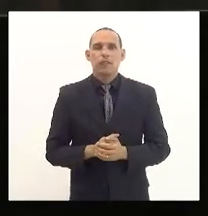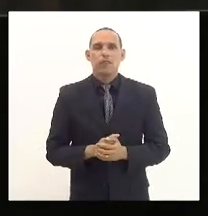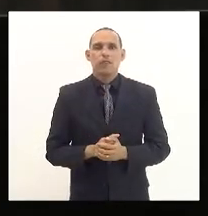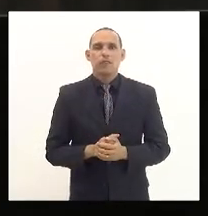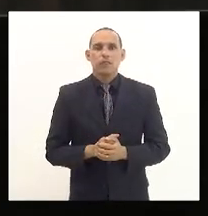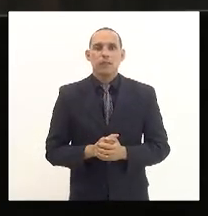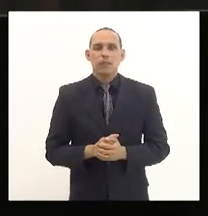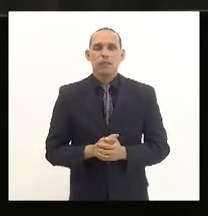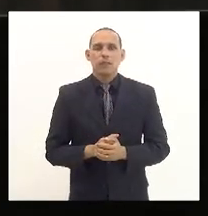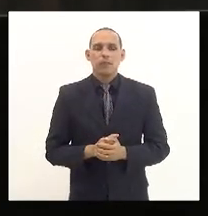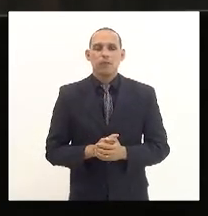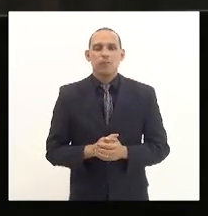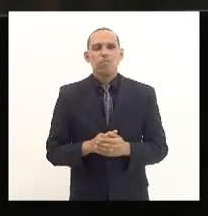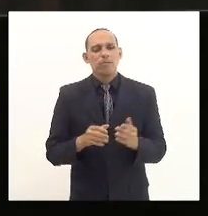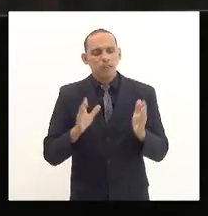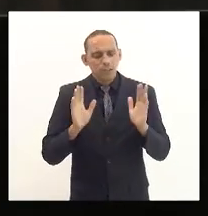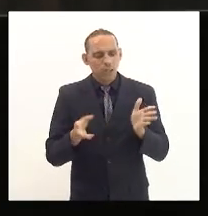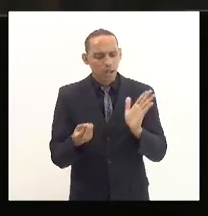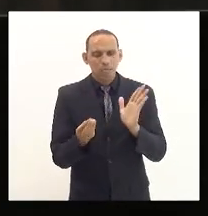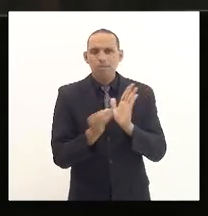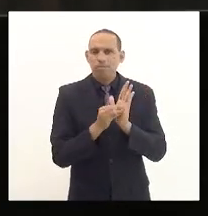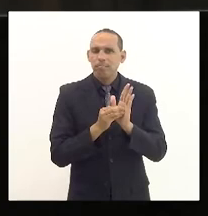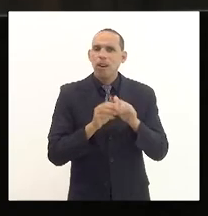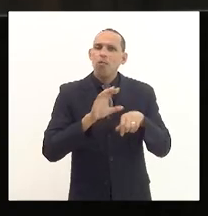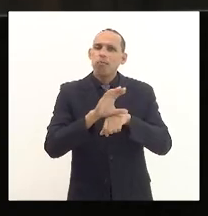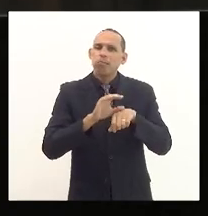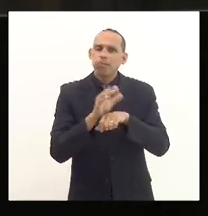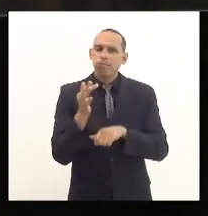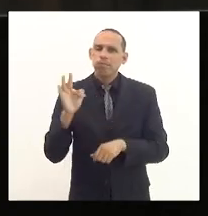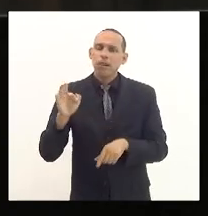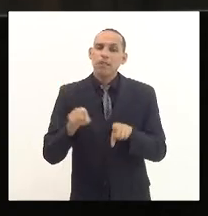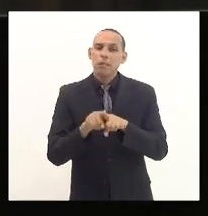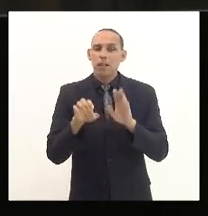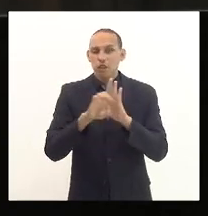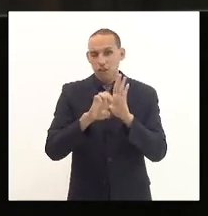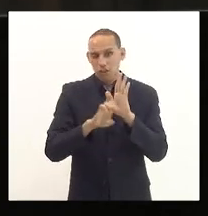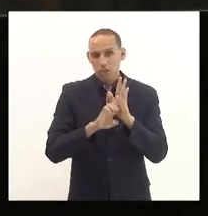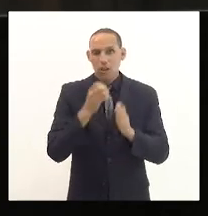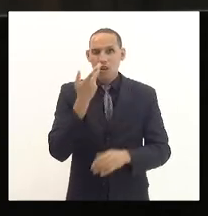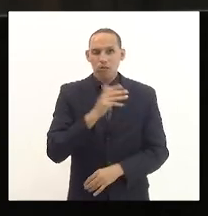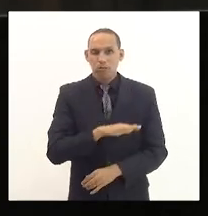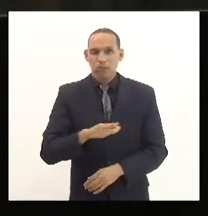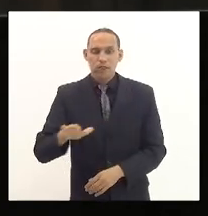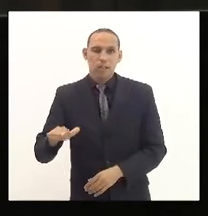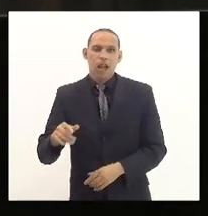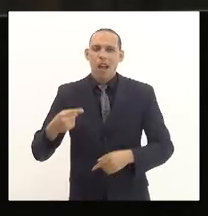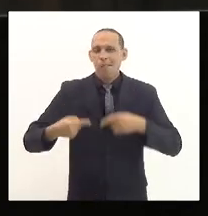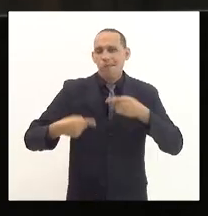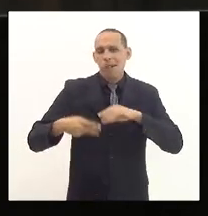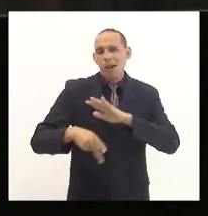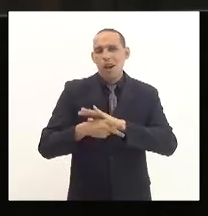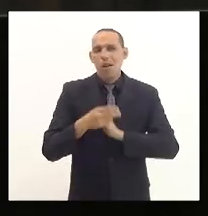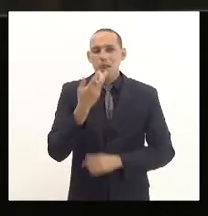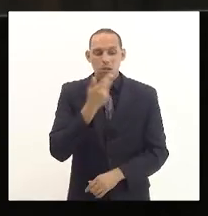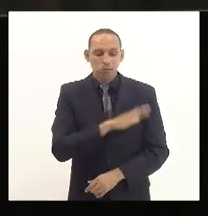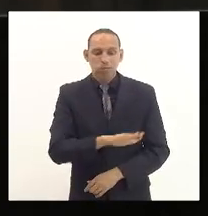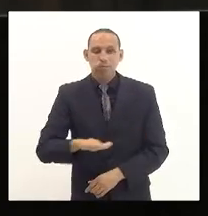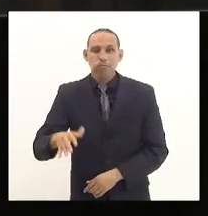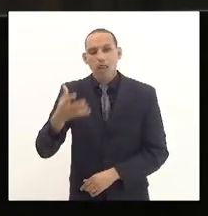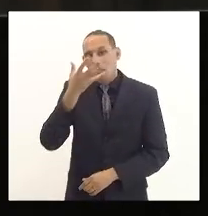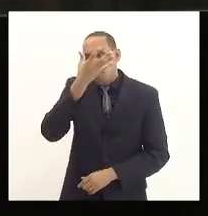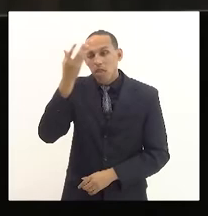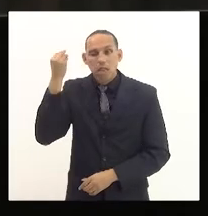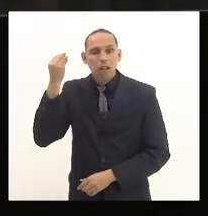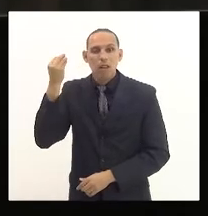consagrada sacramentada na Constituição Federal e no Estatuto da Criança as políticas da infância estava um pouco